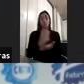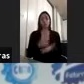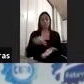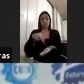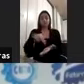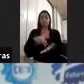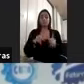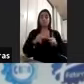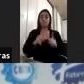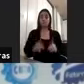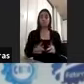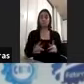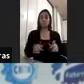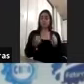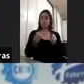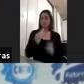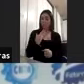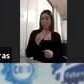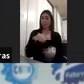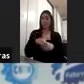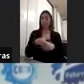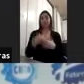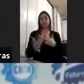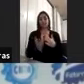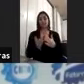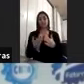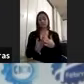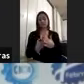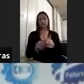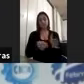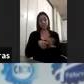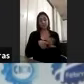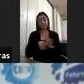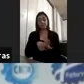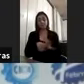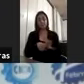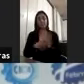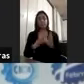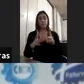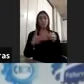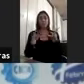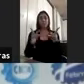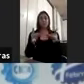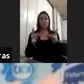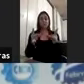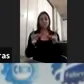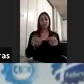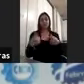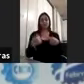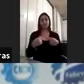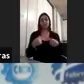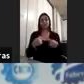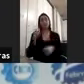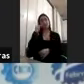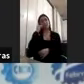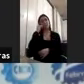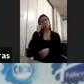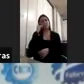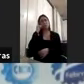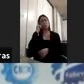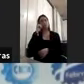ele acabou de pegar os exames, de ver que a situação está bem complicada para ele, e quando ele pensa que dia eu vou fazer minha cirurgia, como é